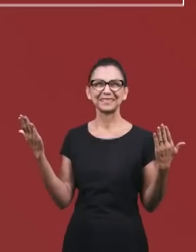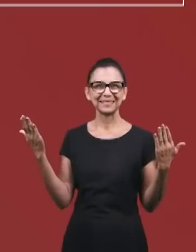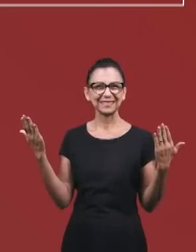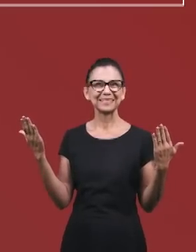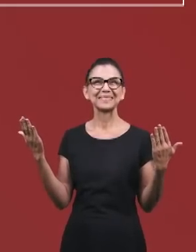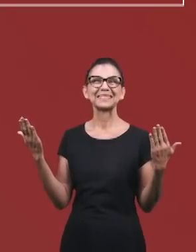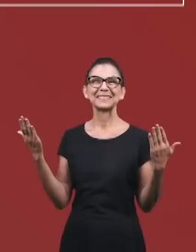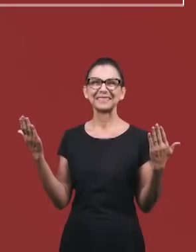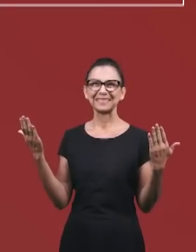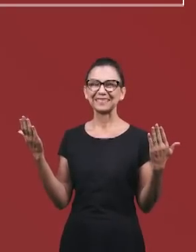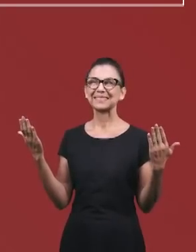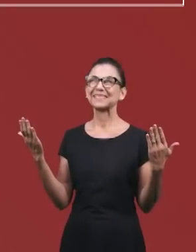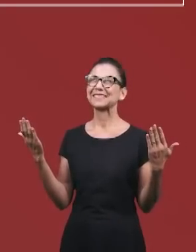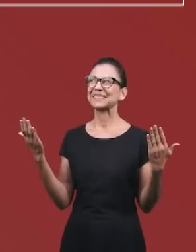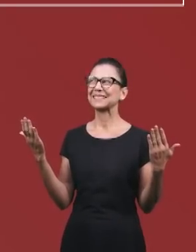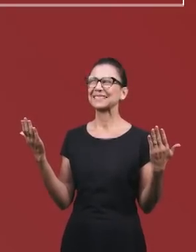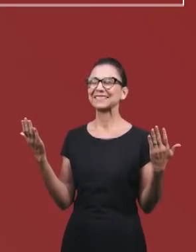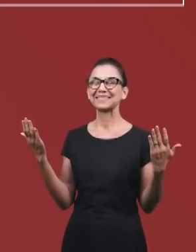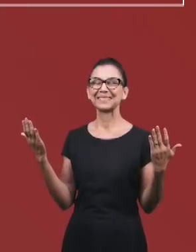coração.